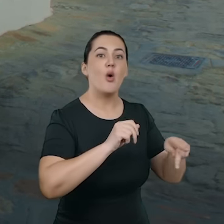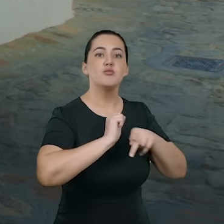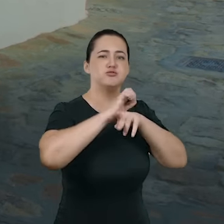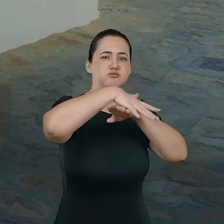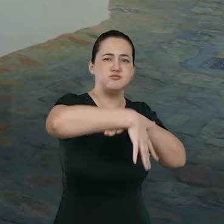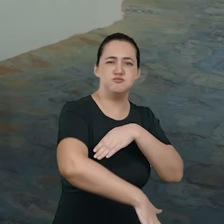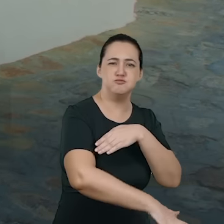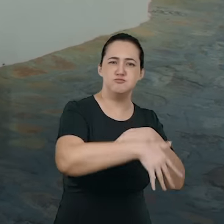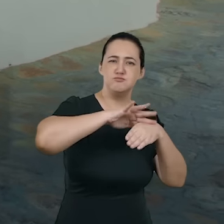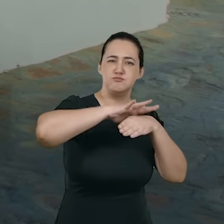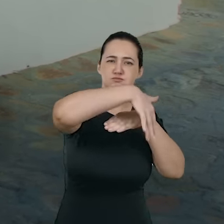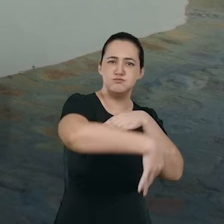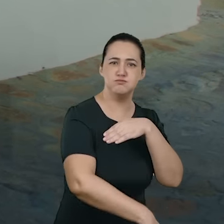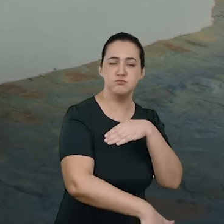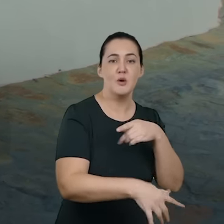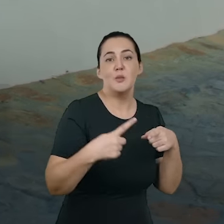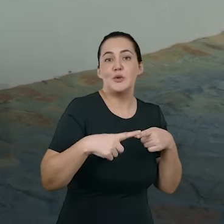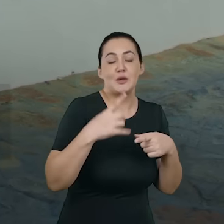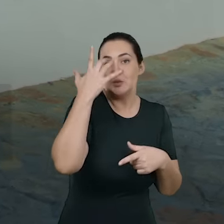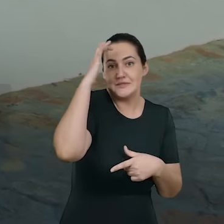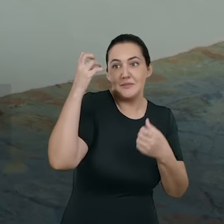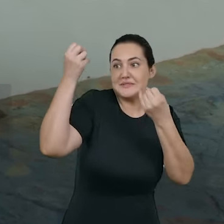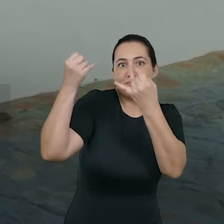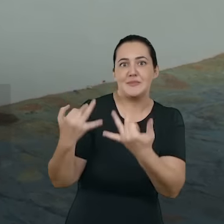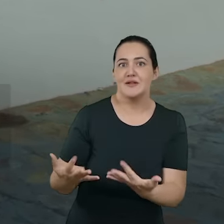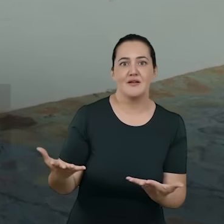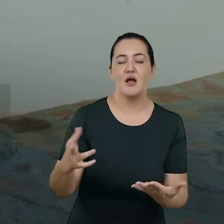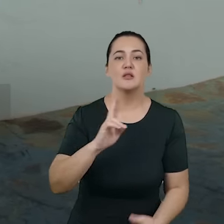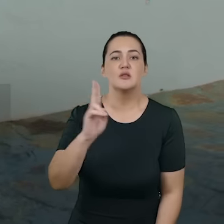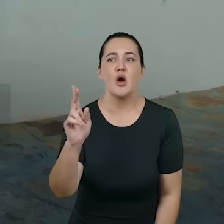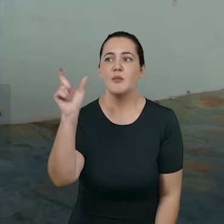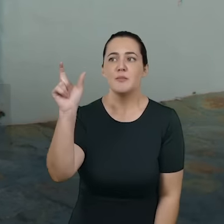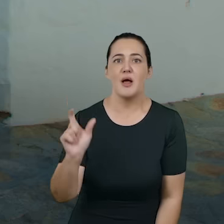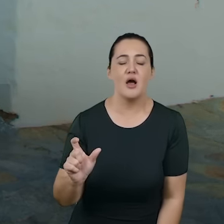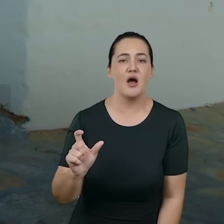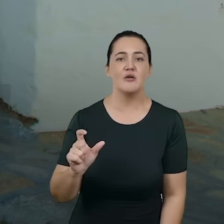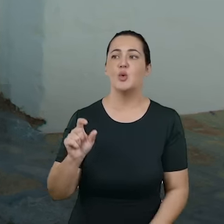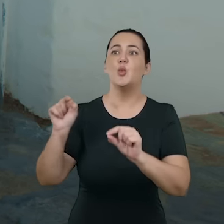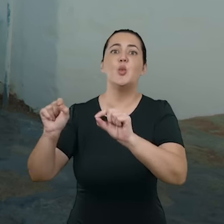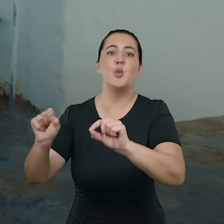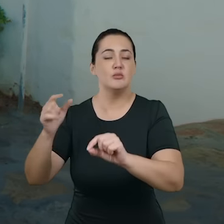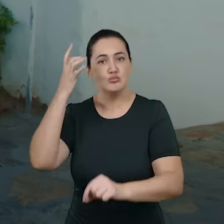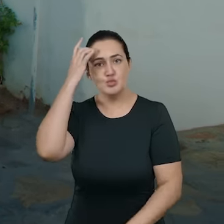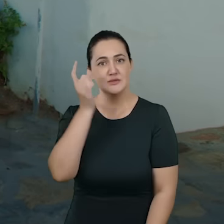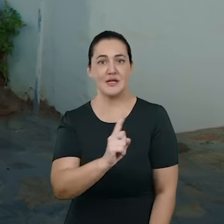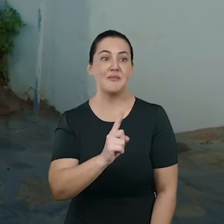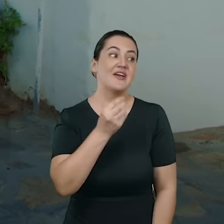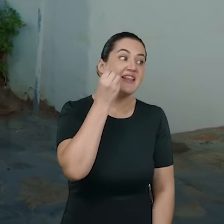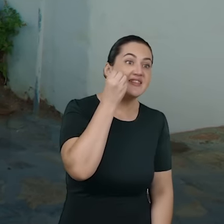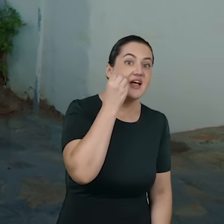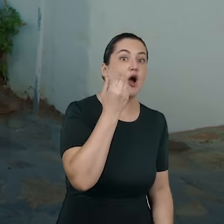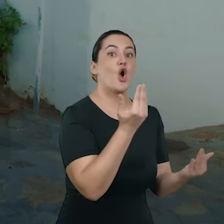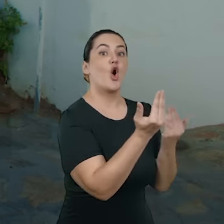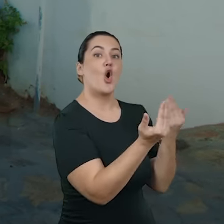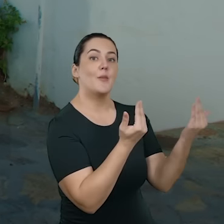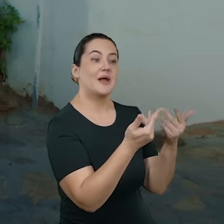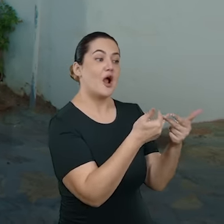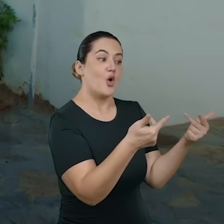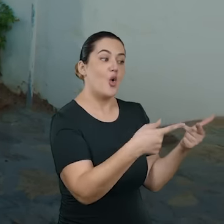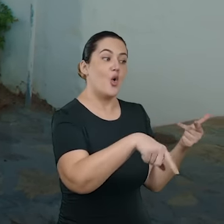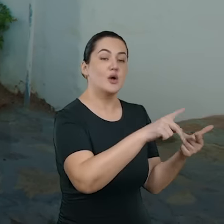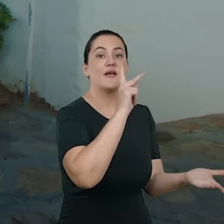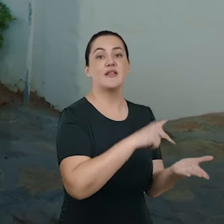conhecemos a cidade, sabemos que a descrição do índio é muito pequena e artificial em meio a tudo o que ele viu. Mas é a maneira